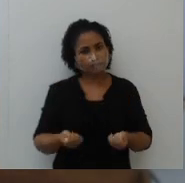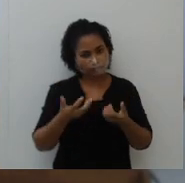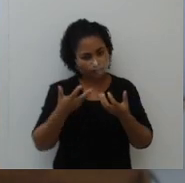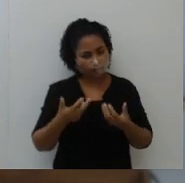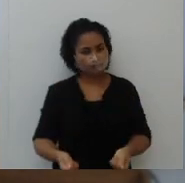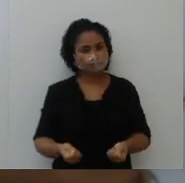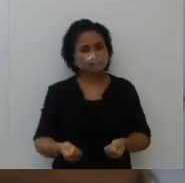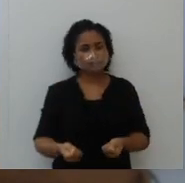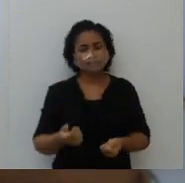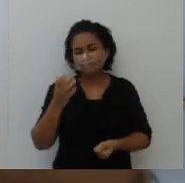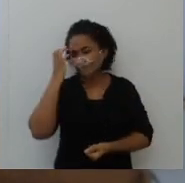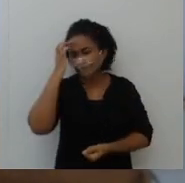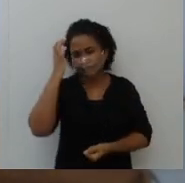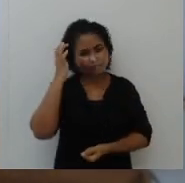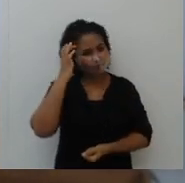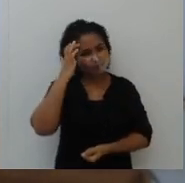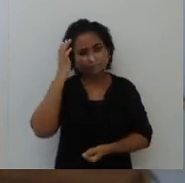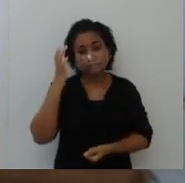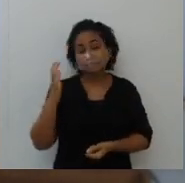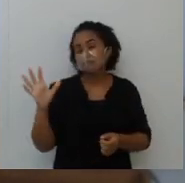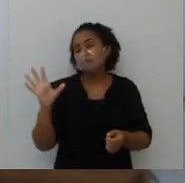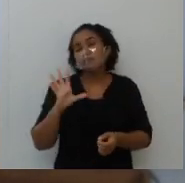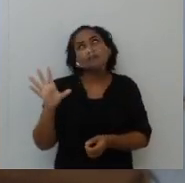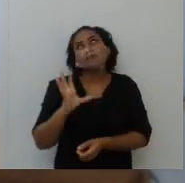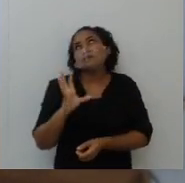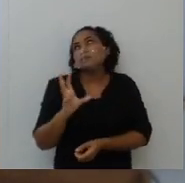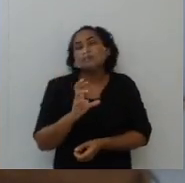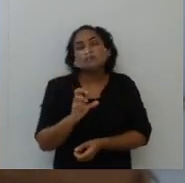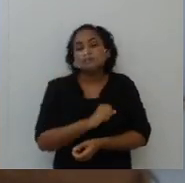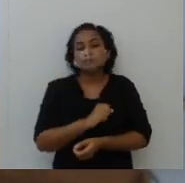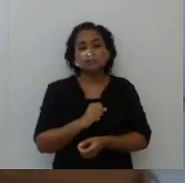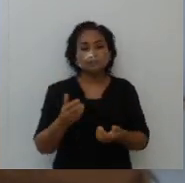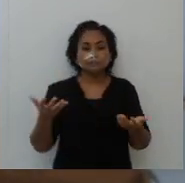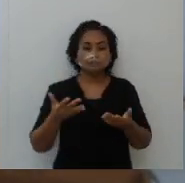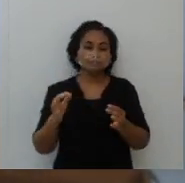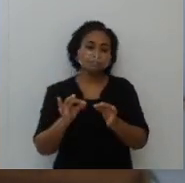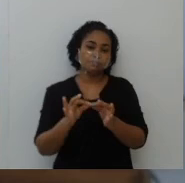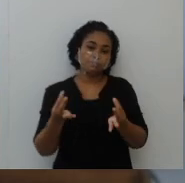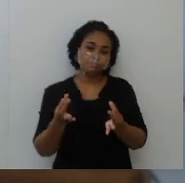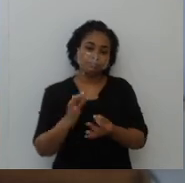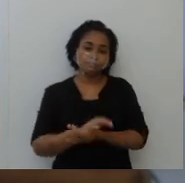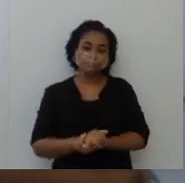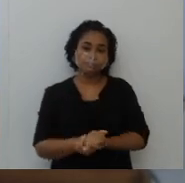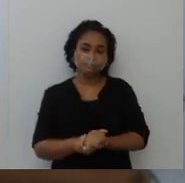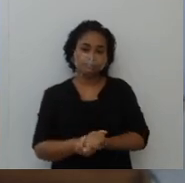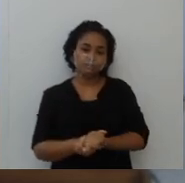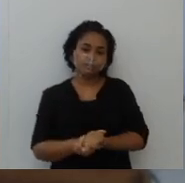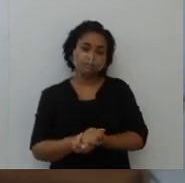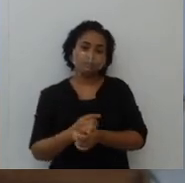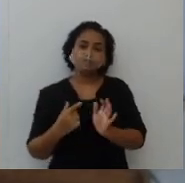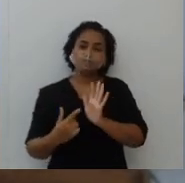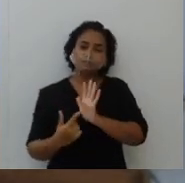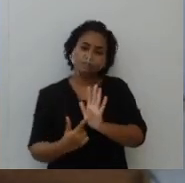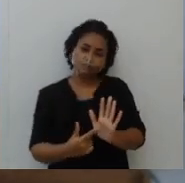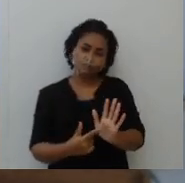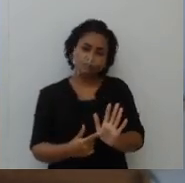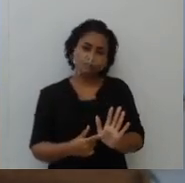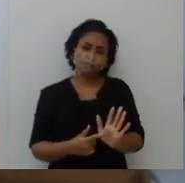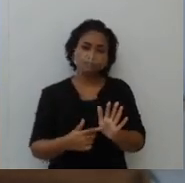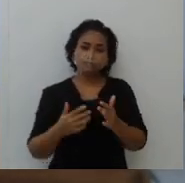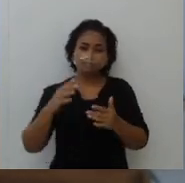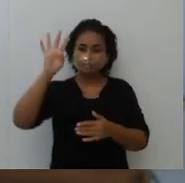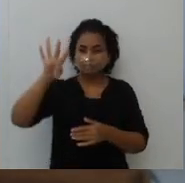it's very easy. I love simple present. Eu amo presente simples. Aqui para vocês, eu vou mostrar para vocês a